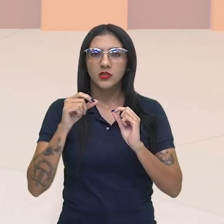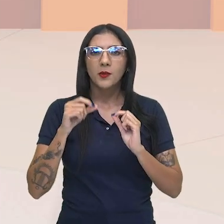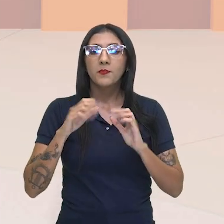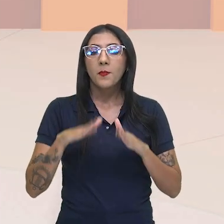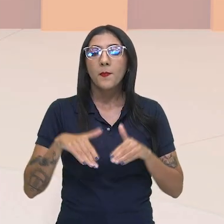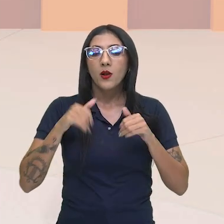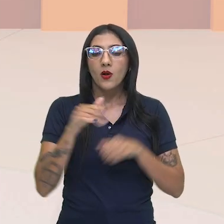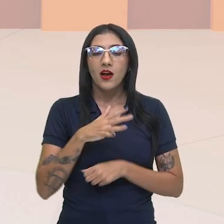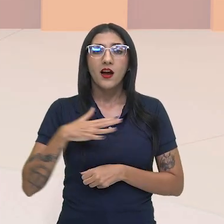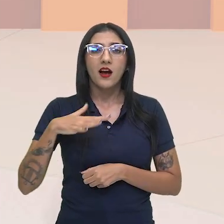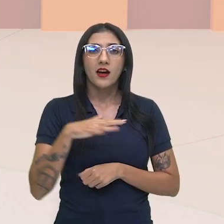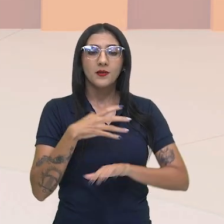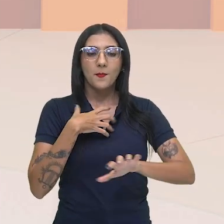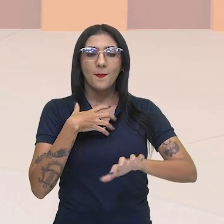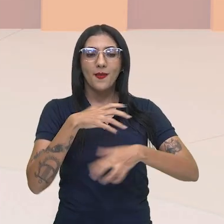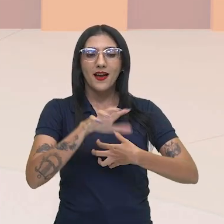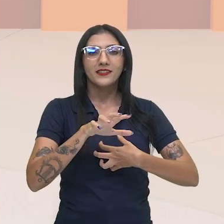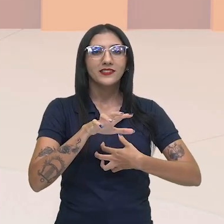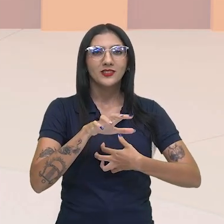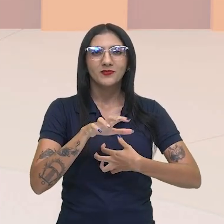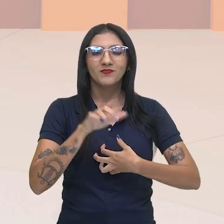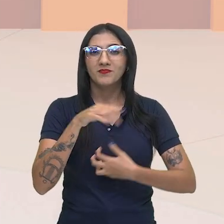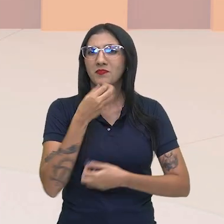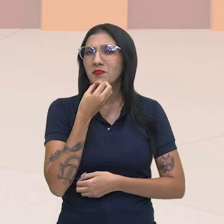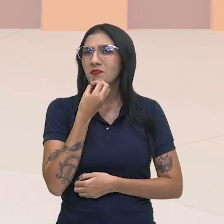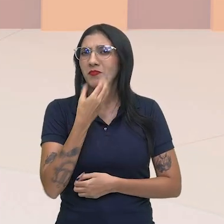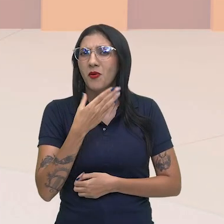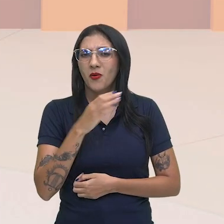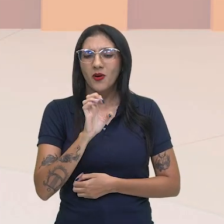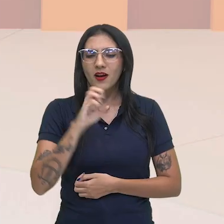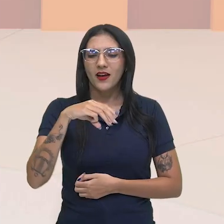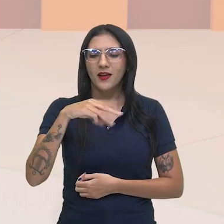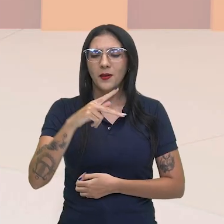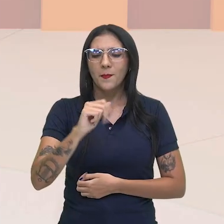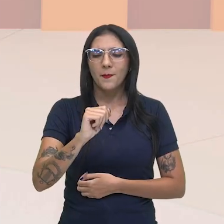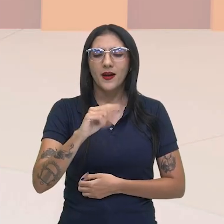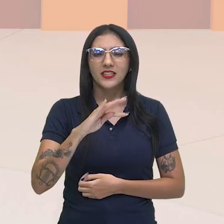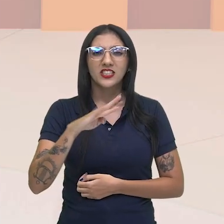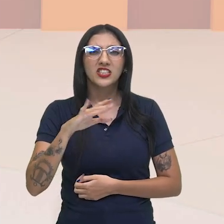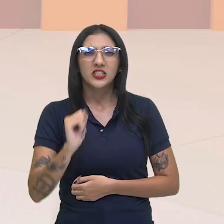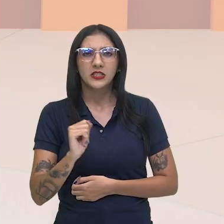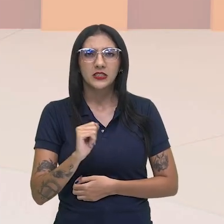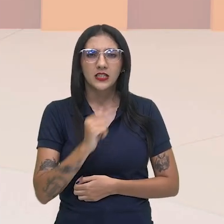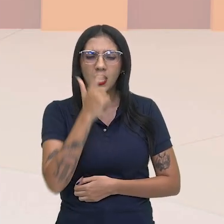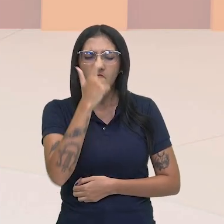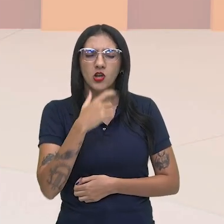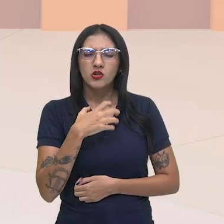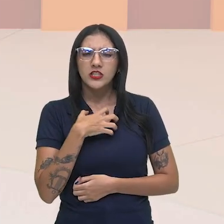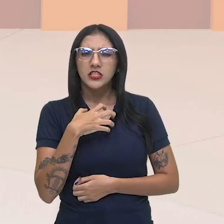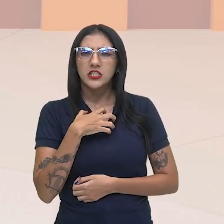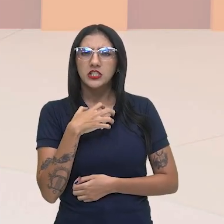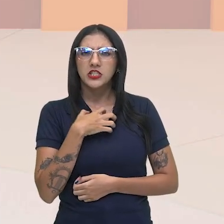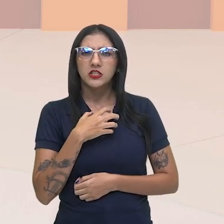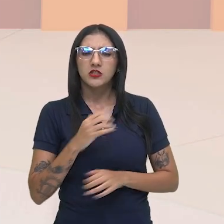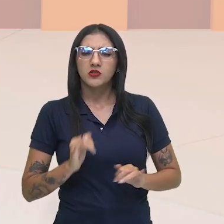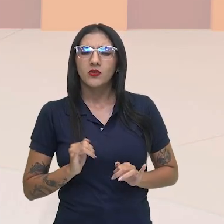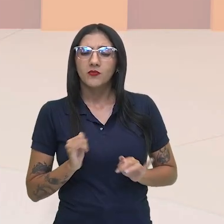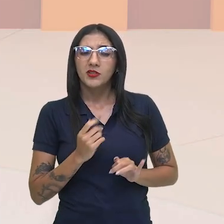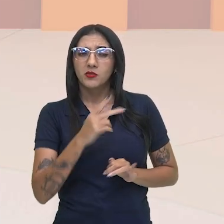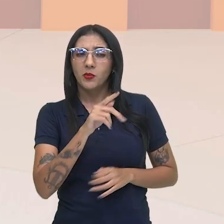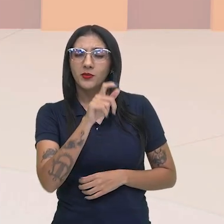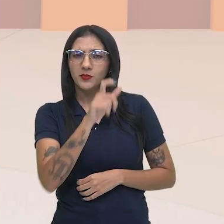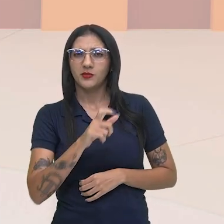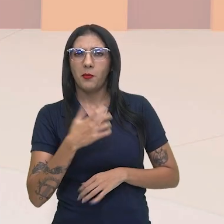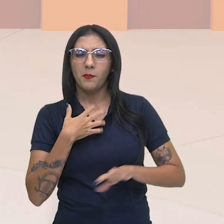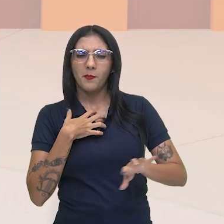a empatia floresce. Quando eu falo de empatia, eu estou falando de me colocar no lugar do outro também, né? De perceber que eu não